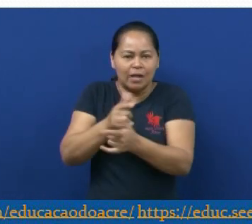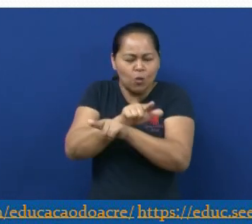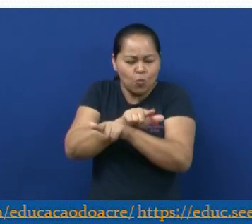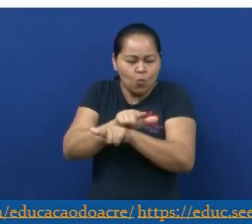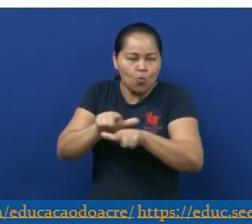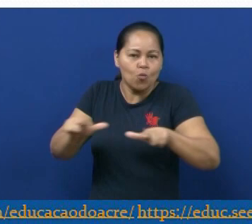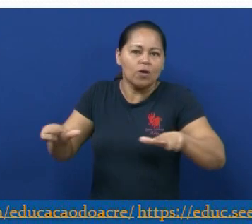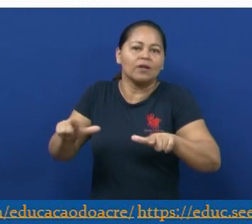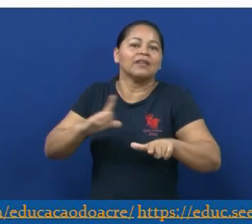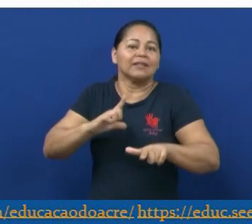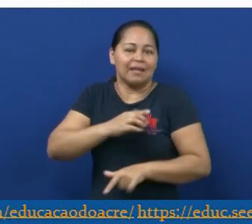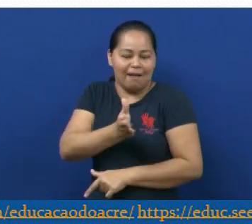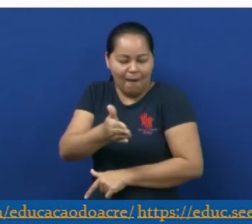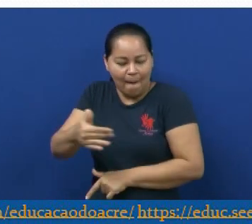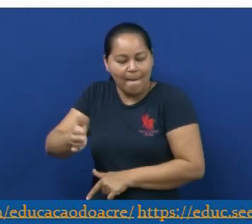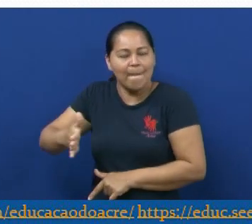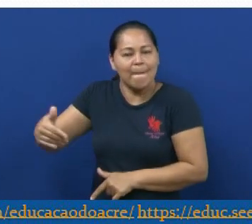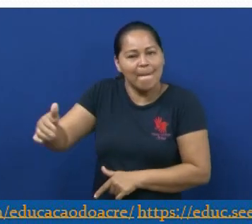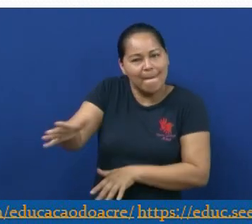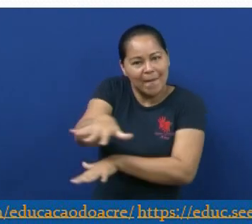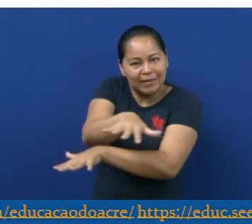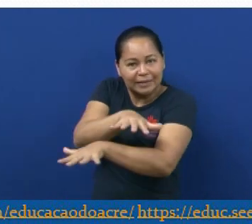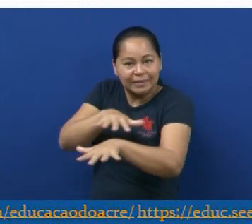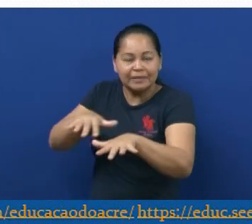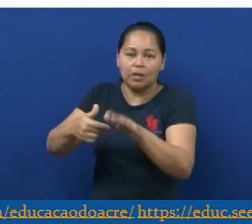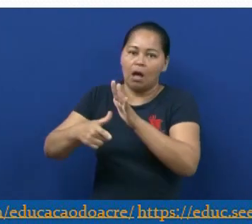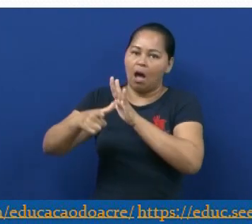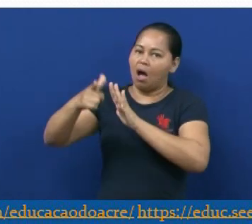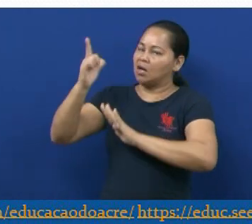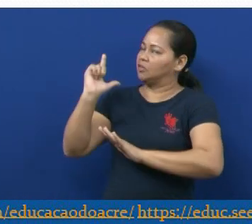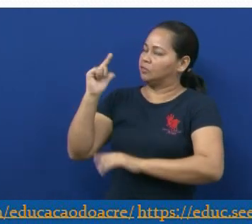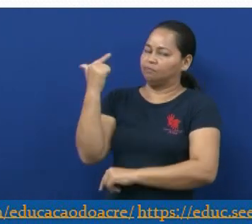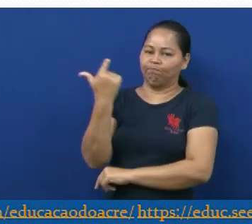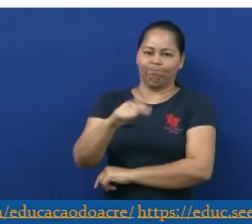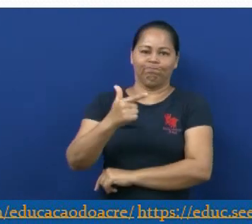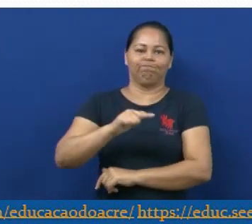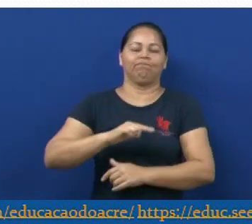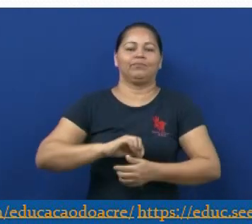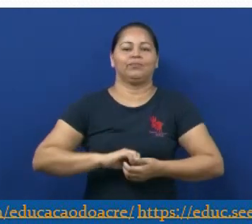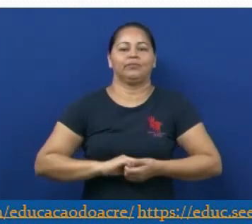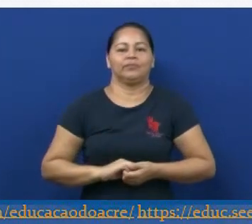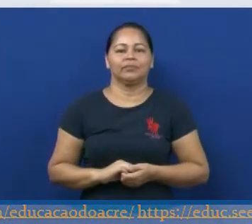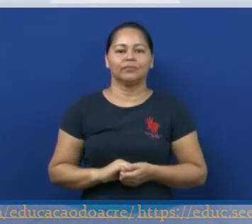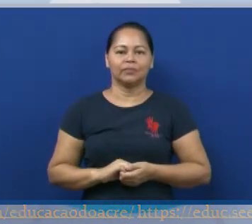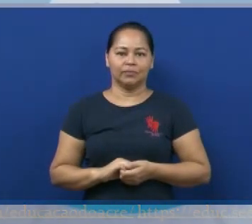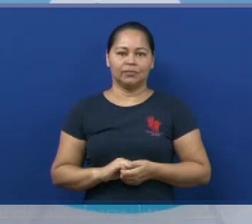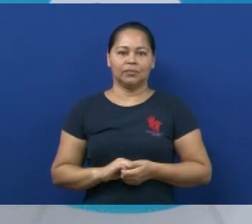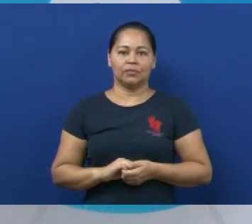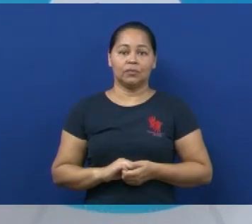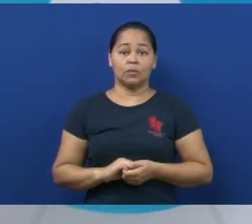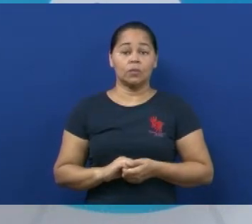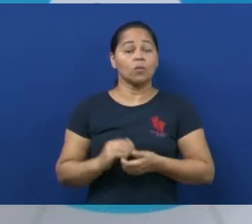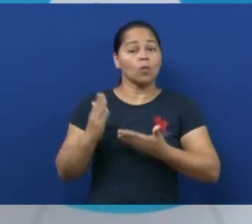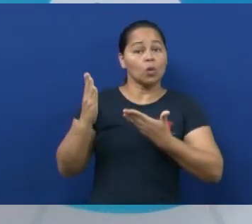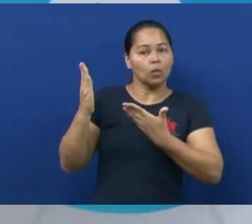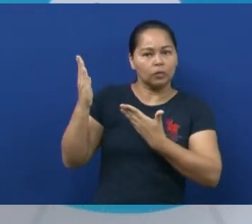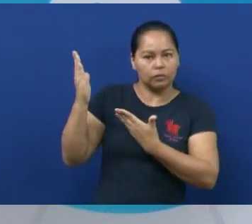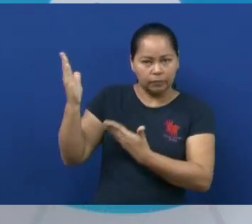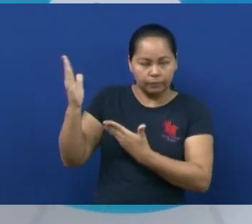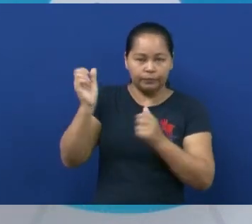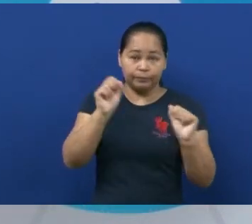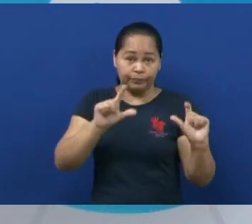até a presença de animais, algo que não ocorria anteriormente. No próximo